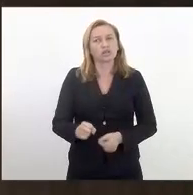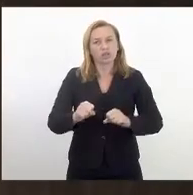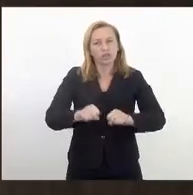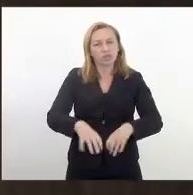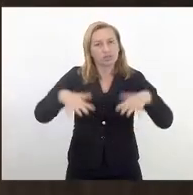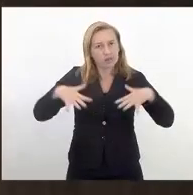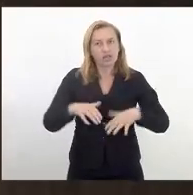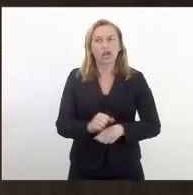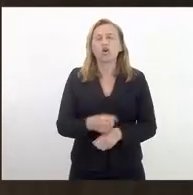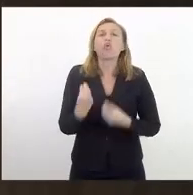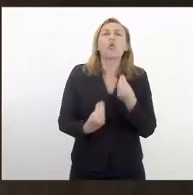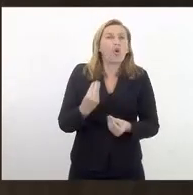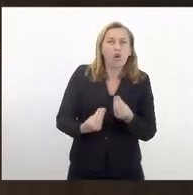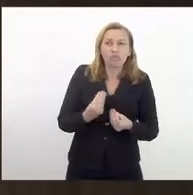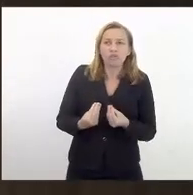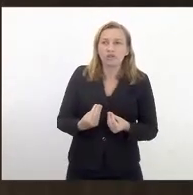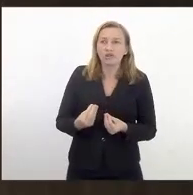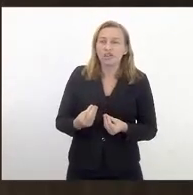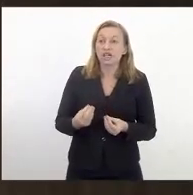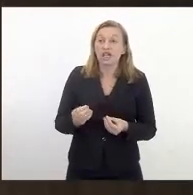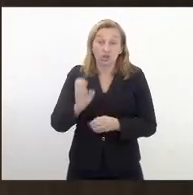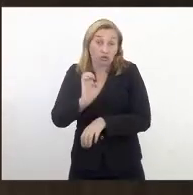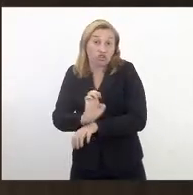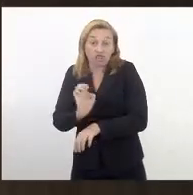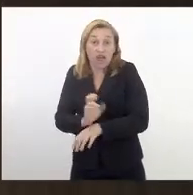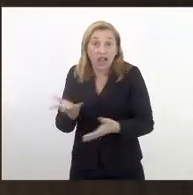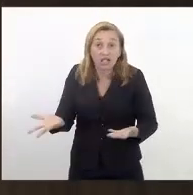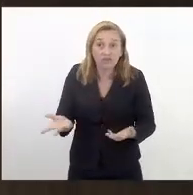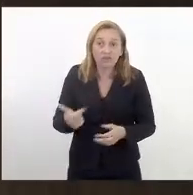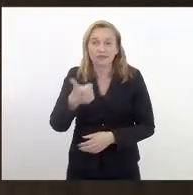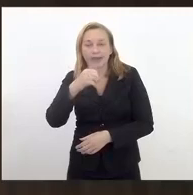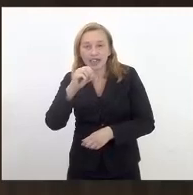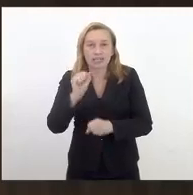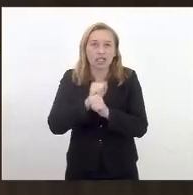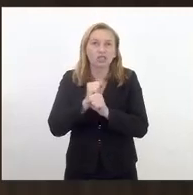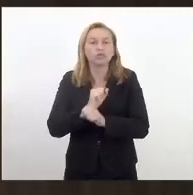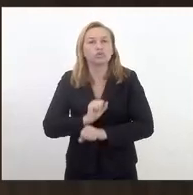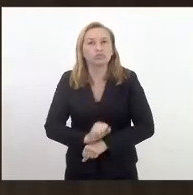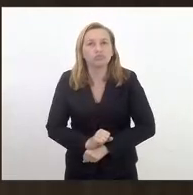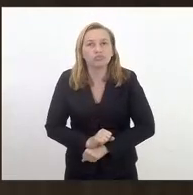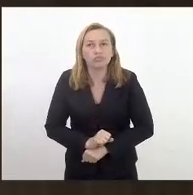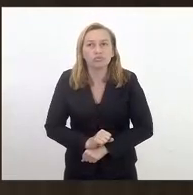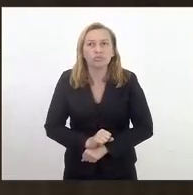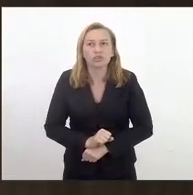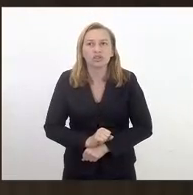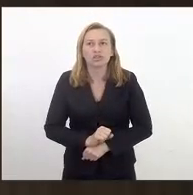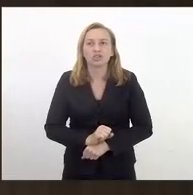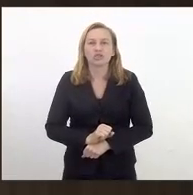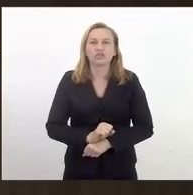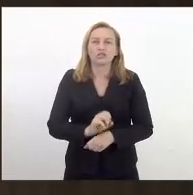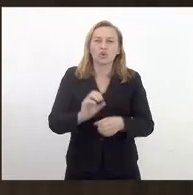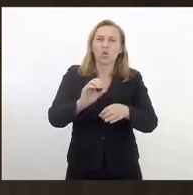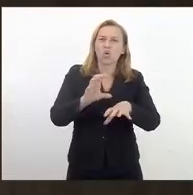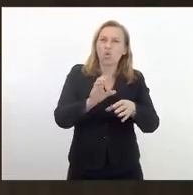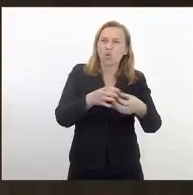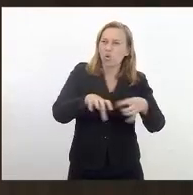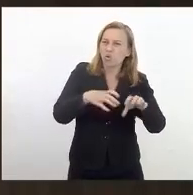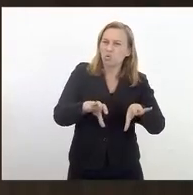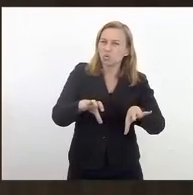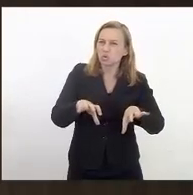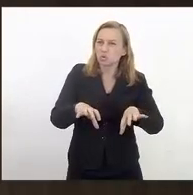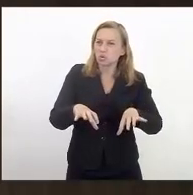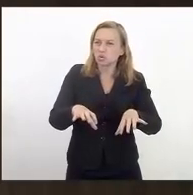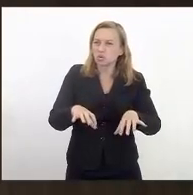plenário como é que vai ser vão querer que o estado fique 10 anos e sem fazer concurso público